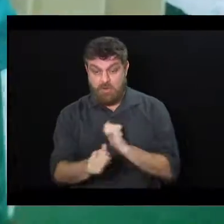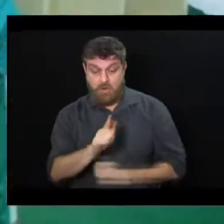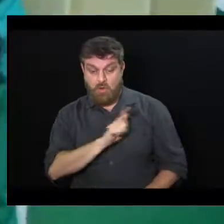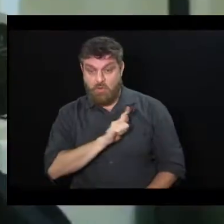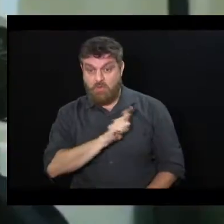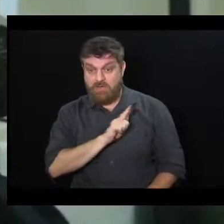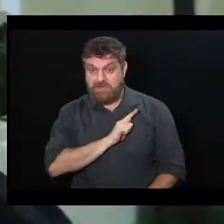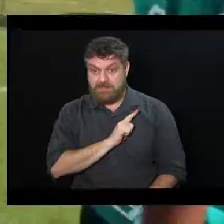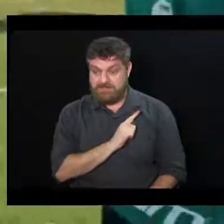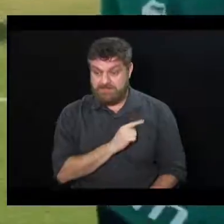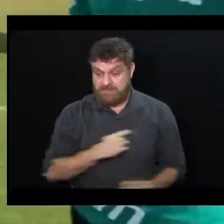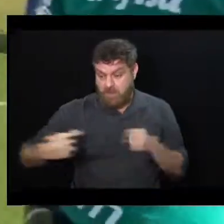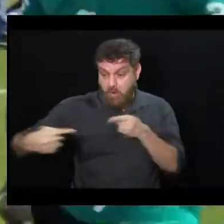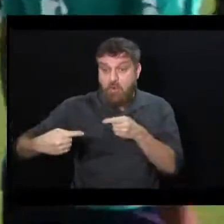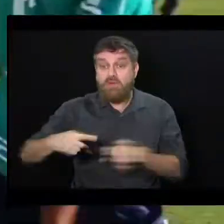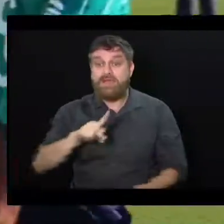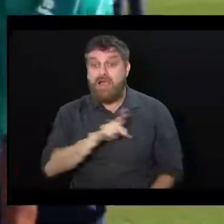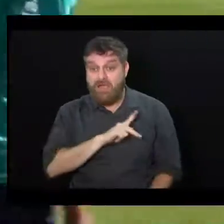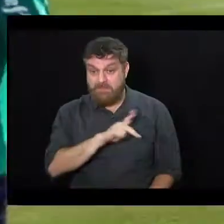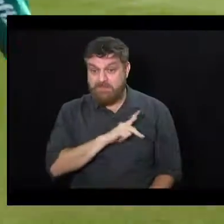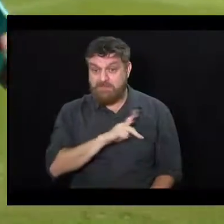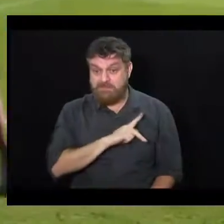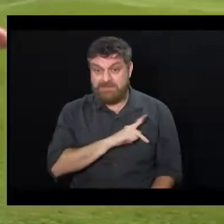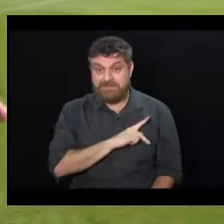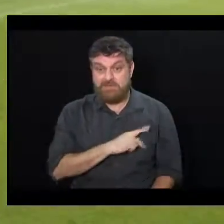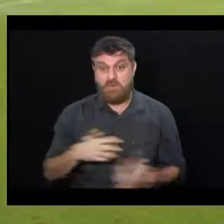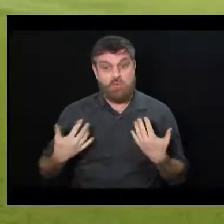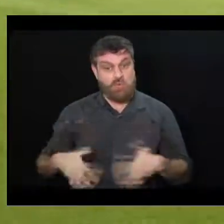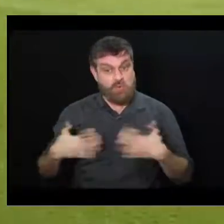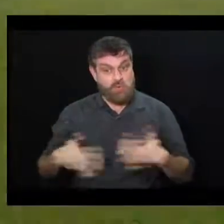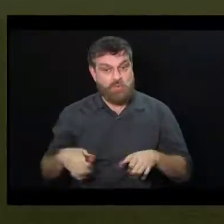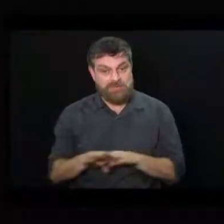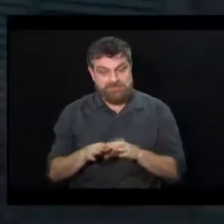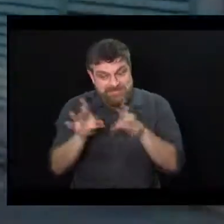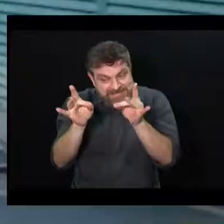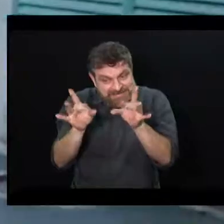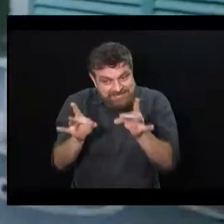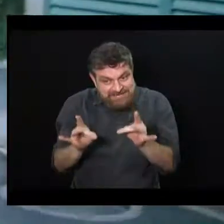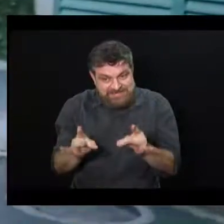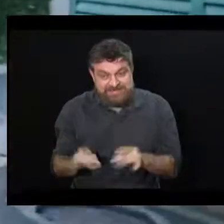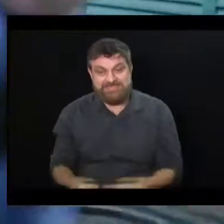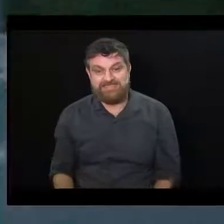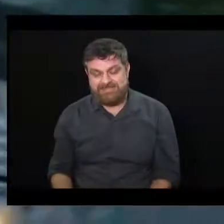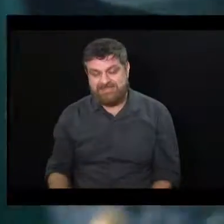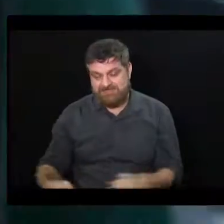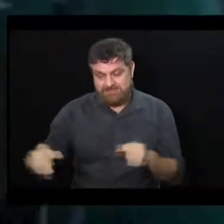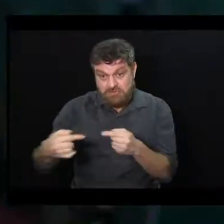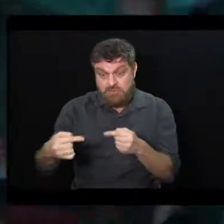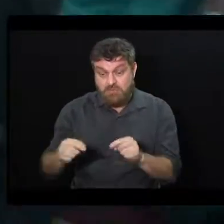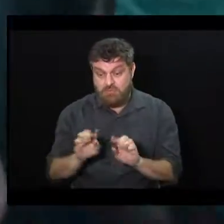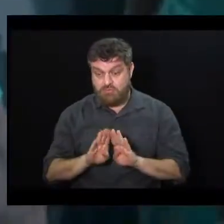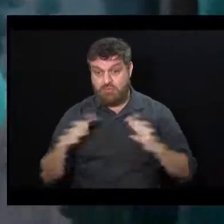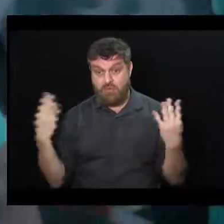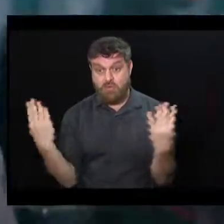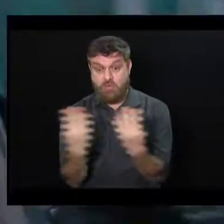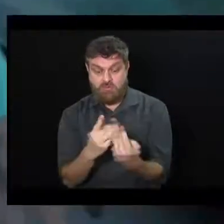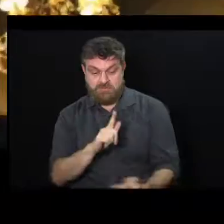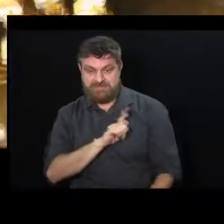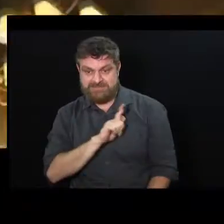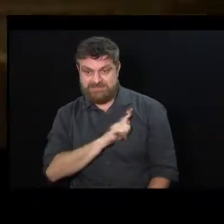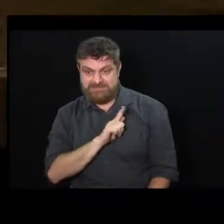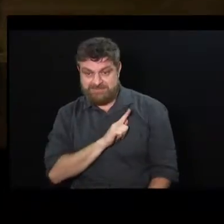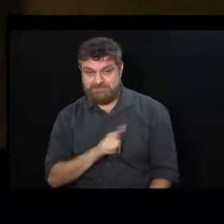o Palmeiras para um amistoso que promete. Você confere os detalhes desta partida direto do Brinco de Ouro da